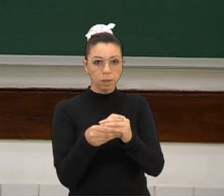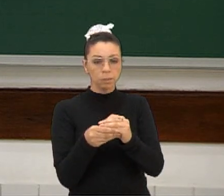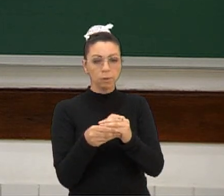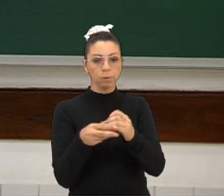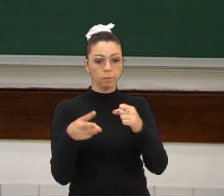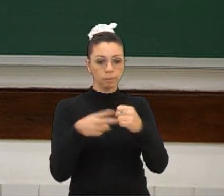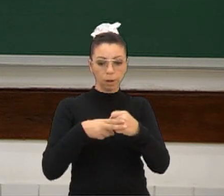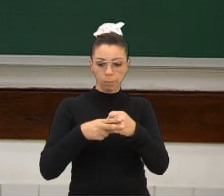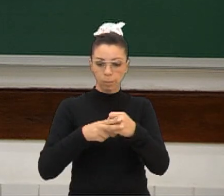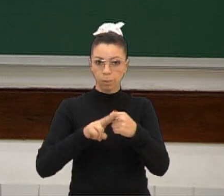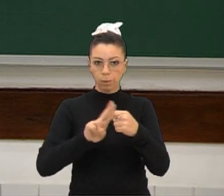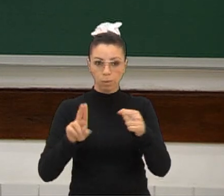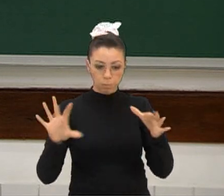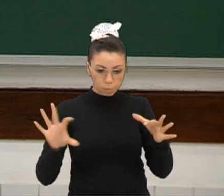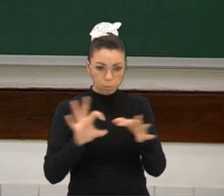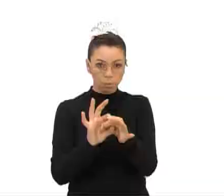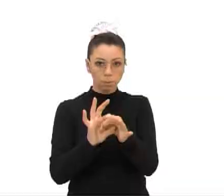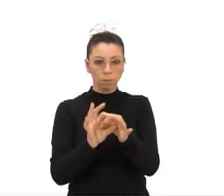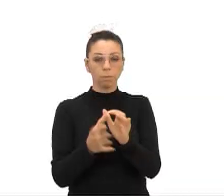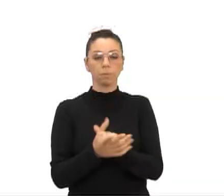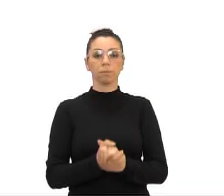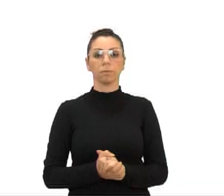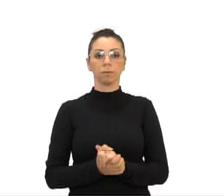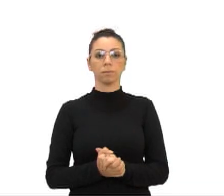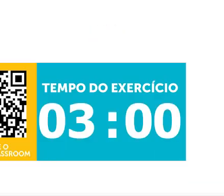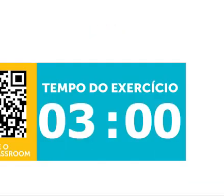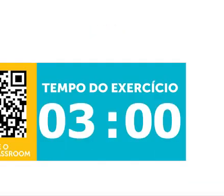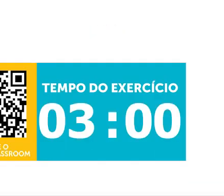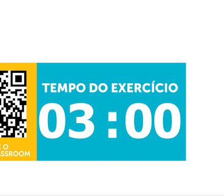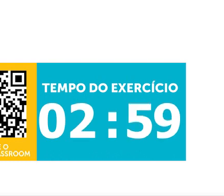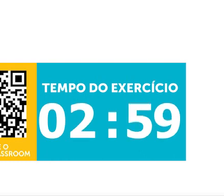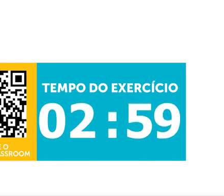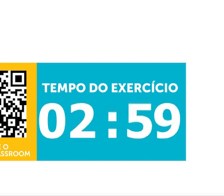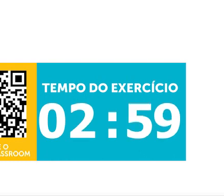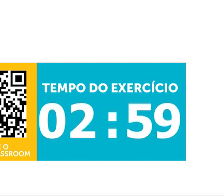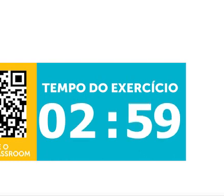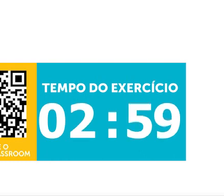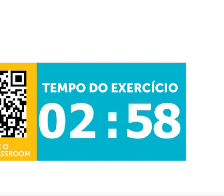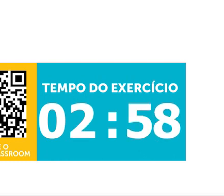essa classificação e eu volto para a gente continuar.